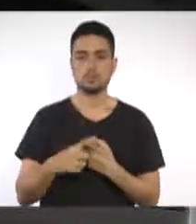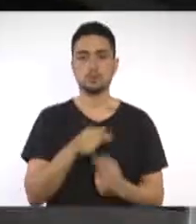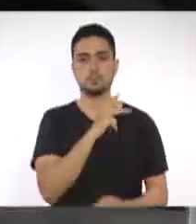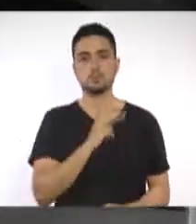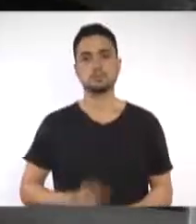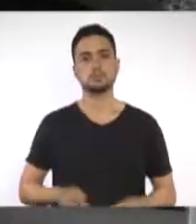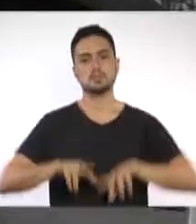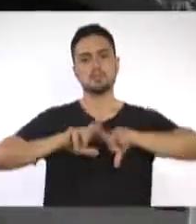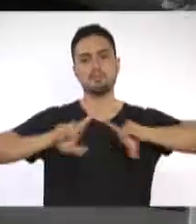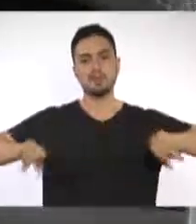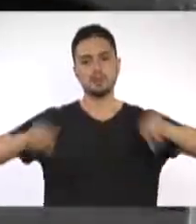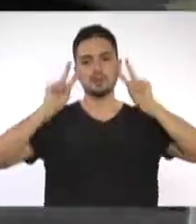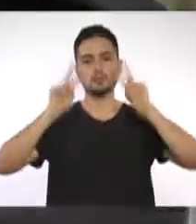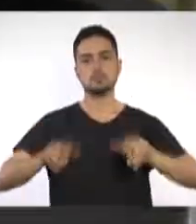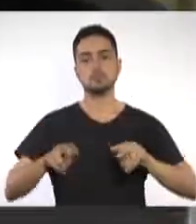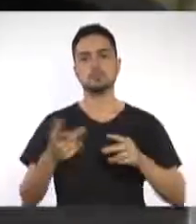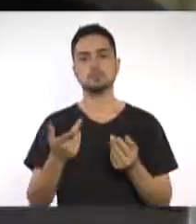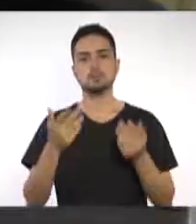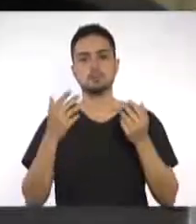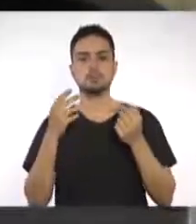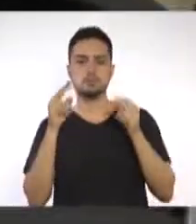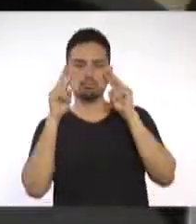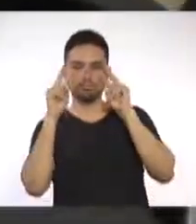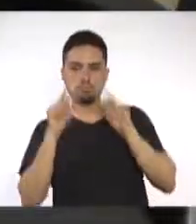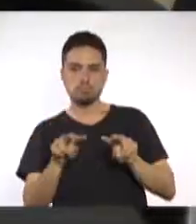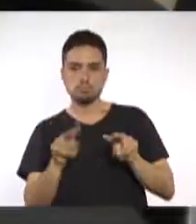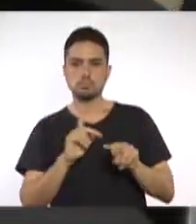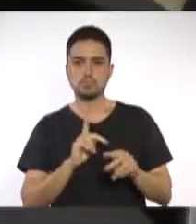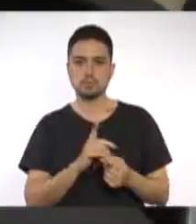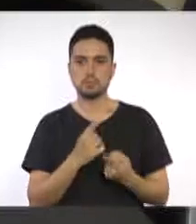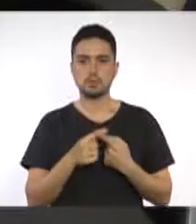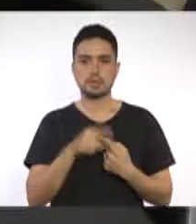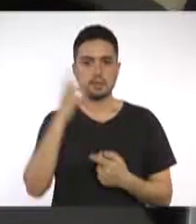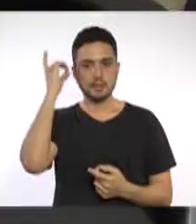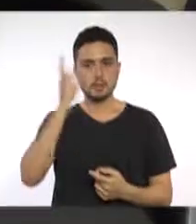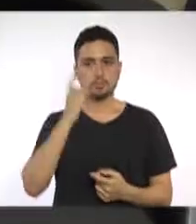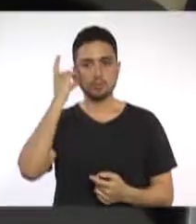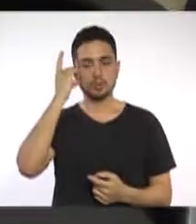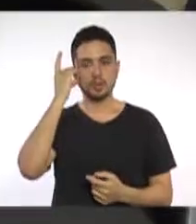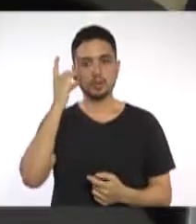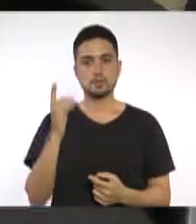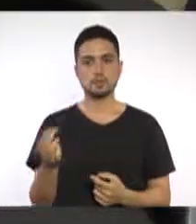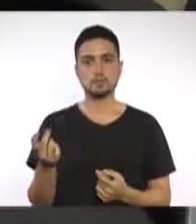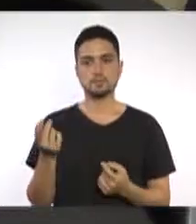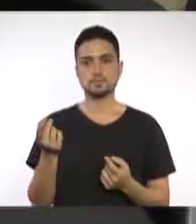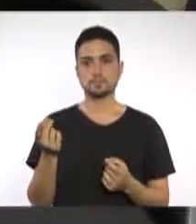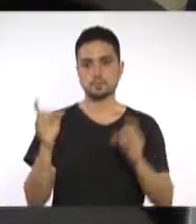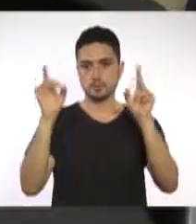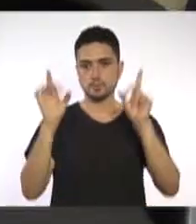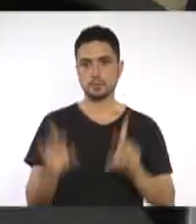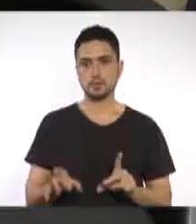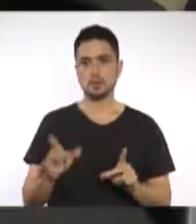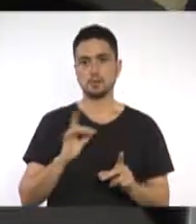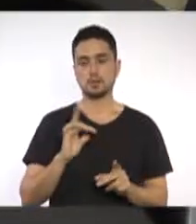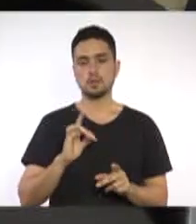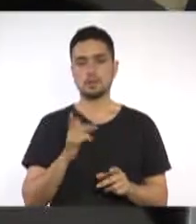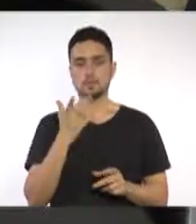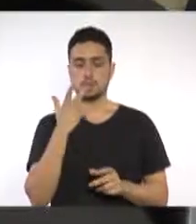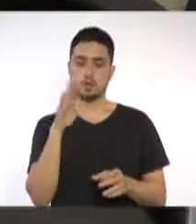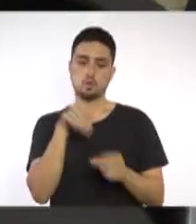testemunhados por nós, faz a designação de um deputado especial para dar aquele parecer quando